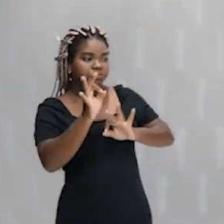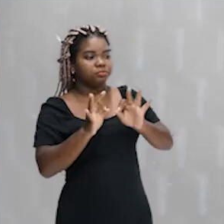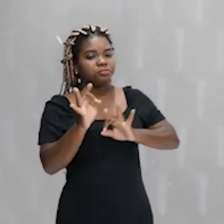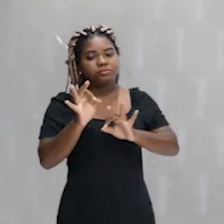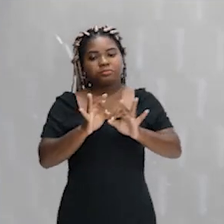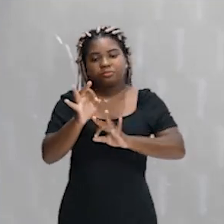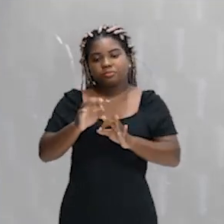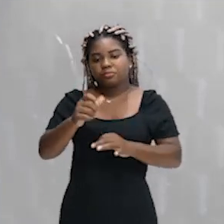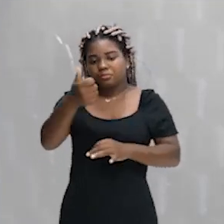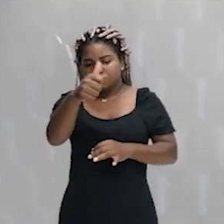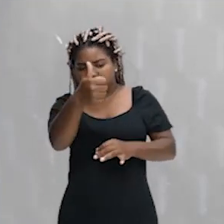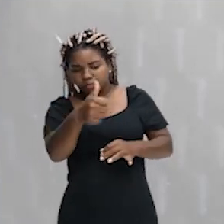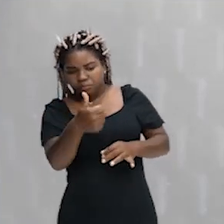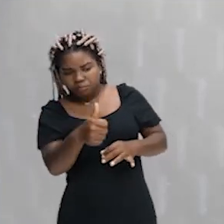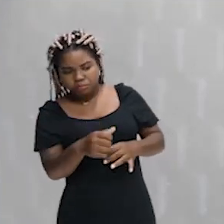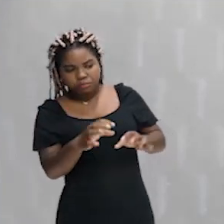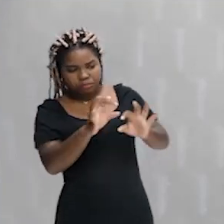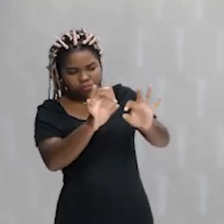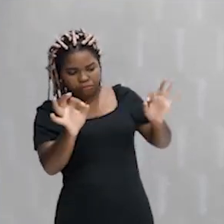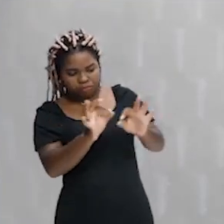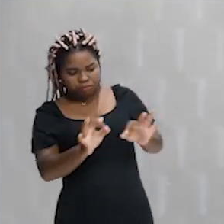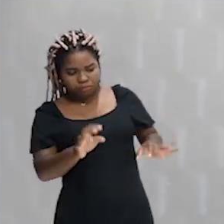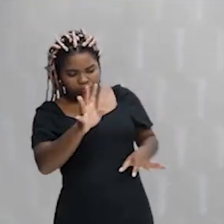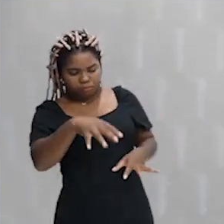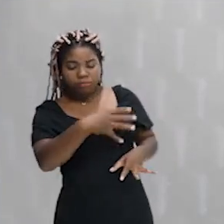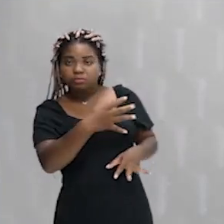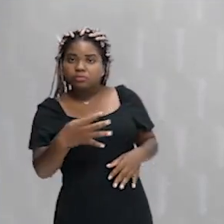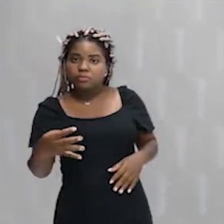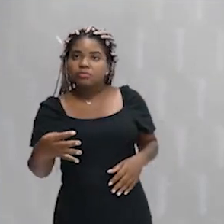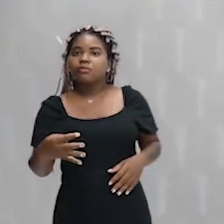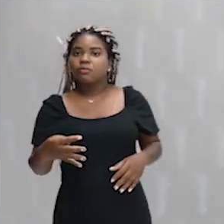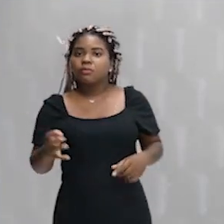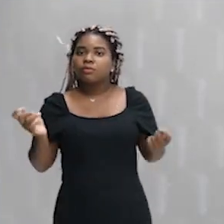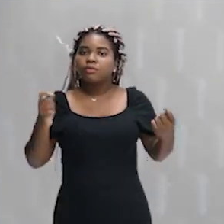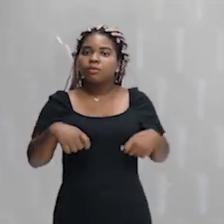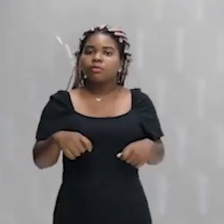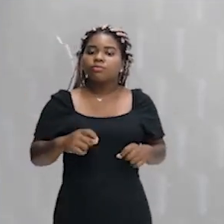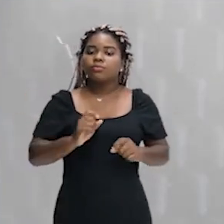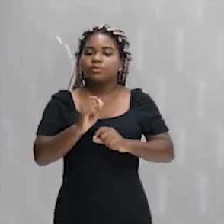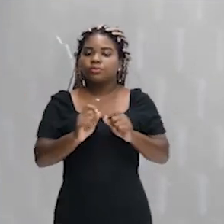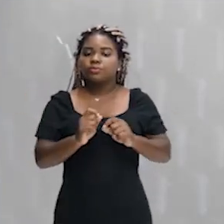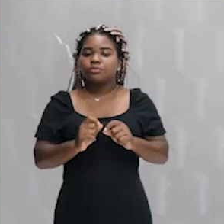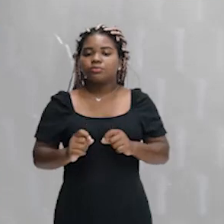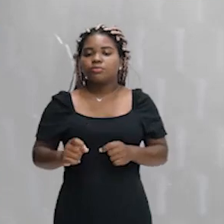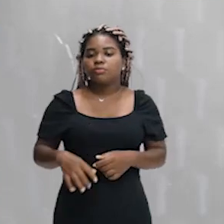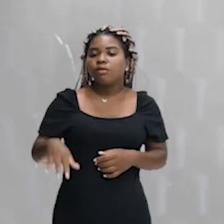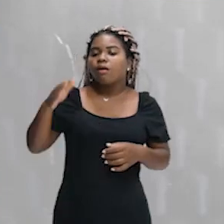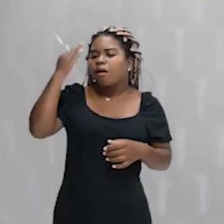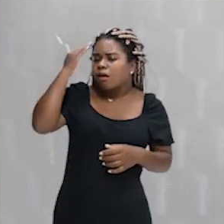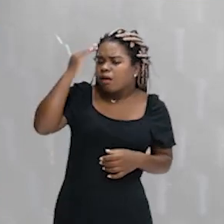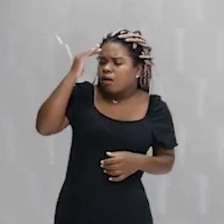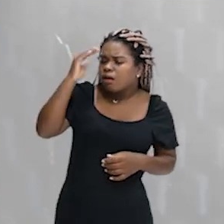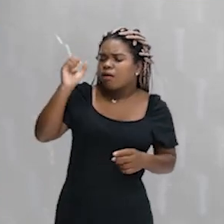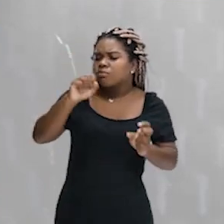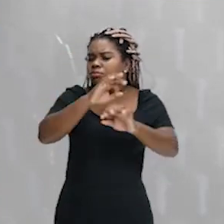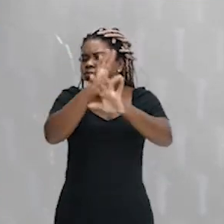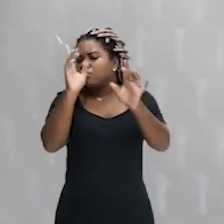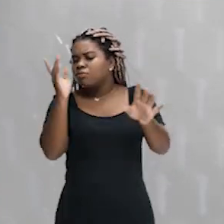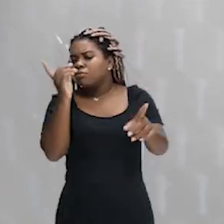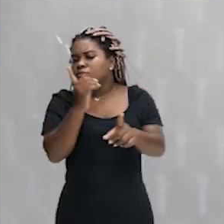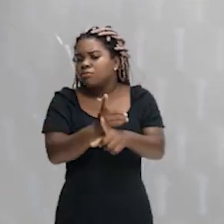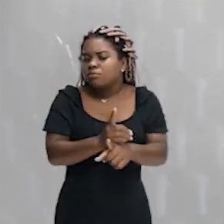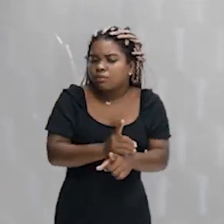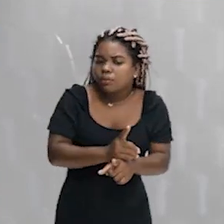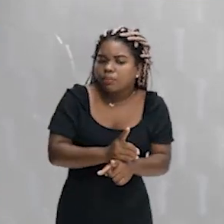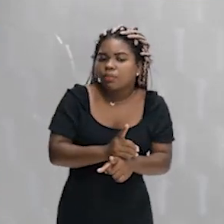processo, analisar linha a linha da tabela, tá? Para que nós pudéssemos generalizar essa lei de formação para esse